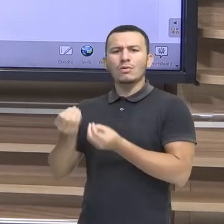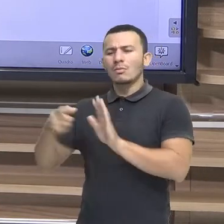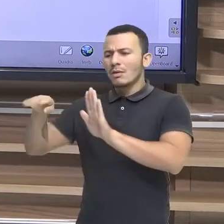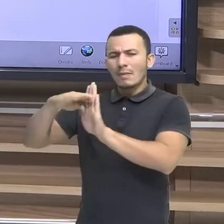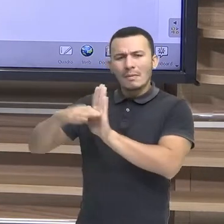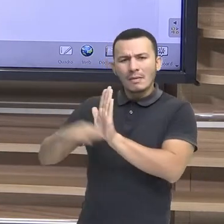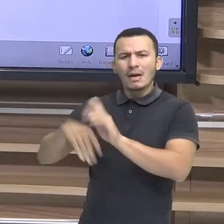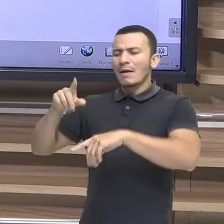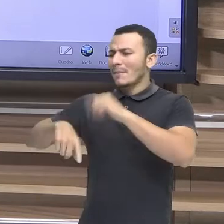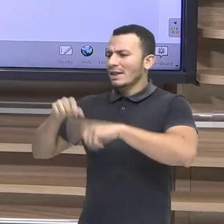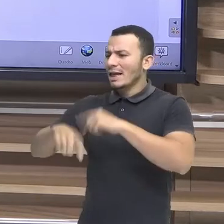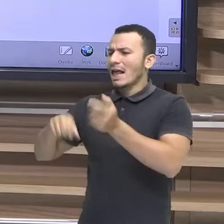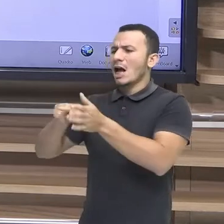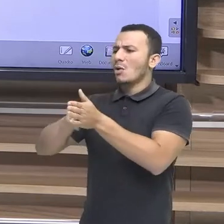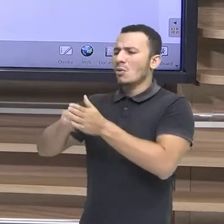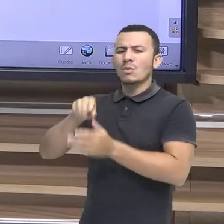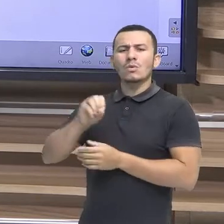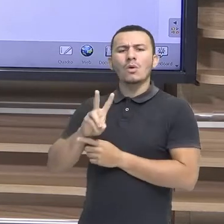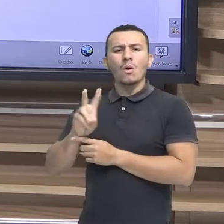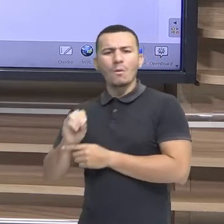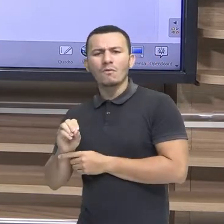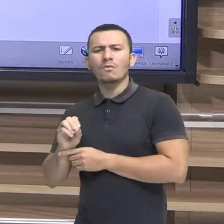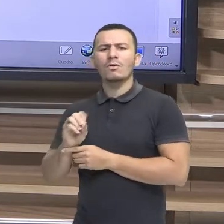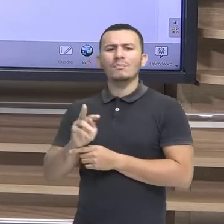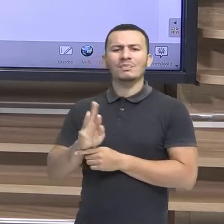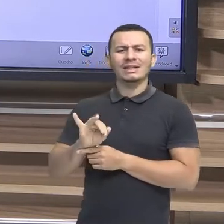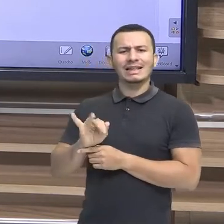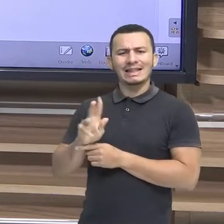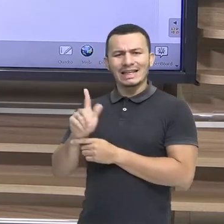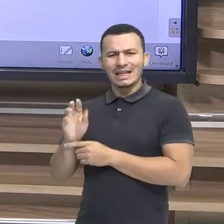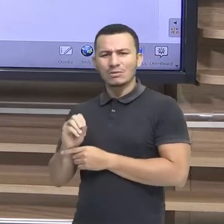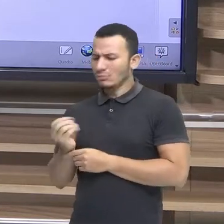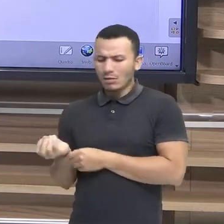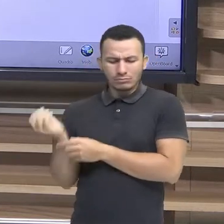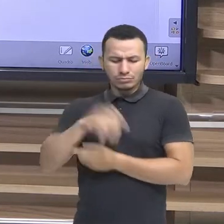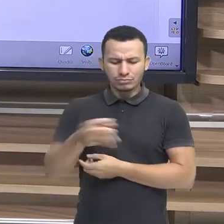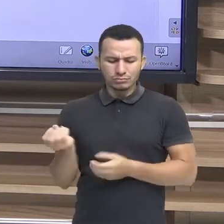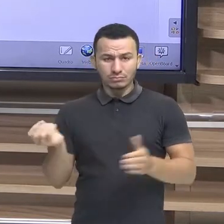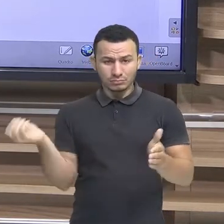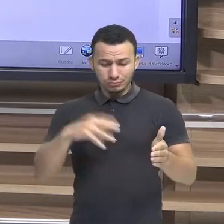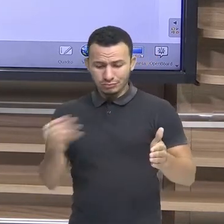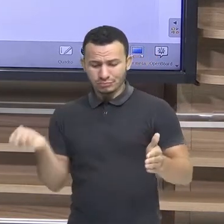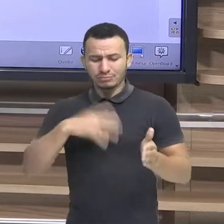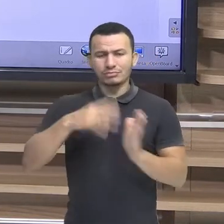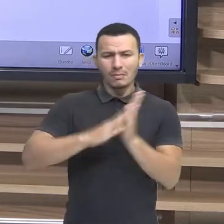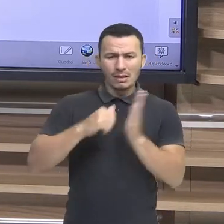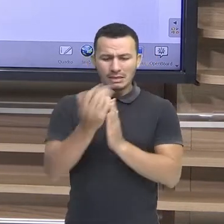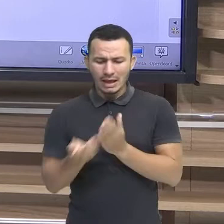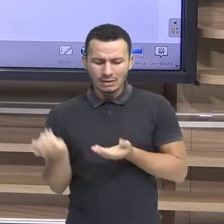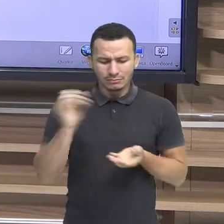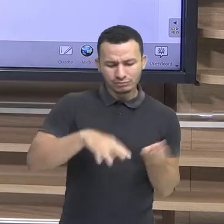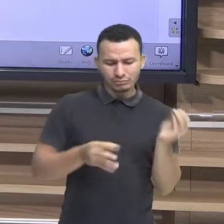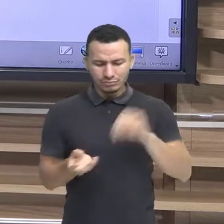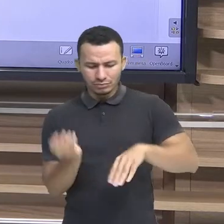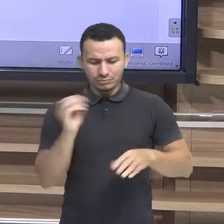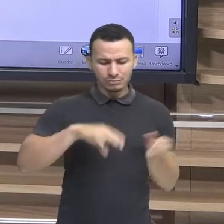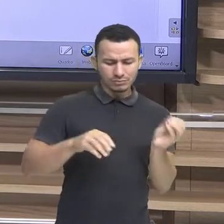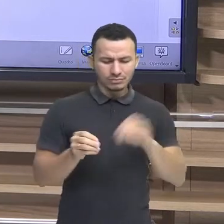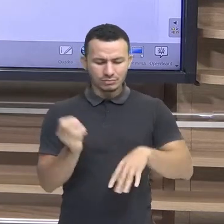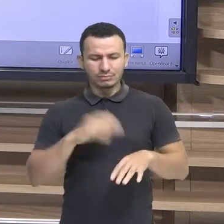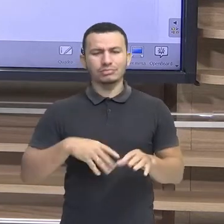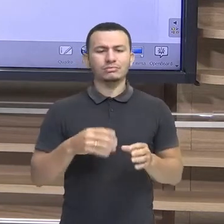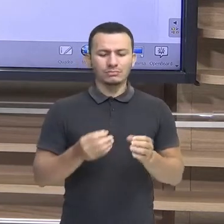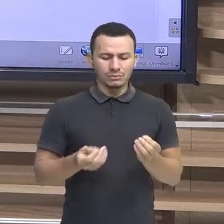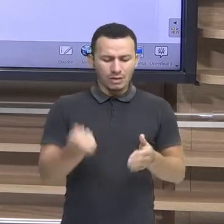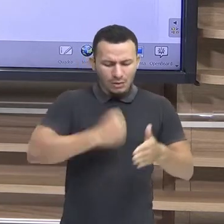substância, o que é o trigo, o que é o ovo, o que é... Ela vai jogar lá dentro trigo, ovo, manteiga, né? Fermento,